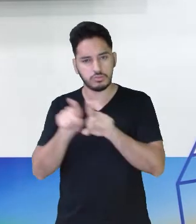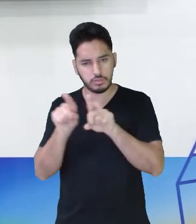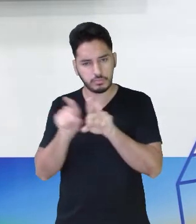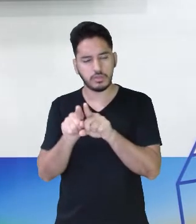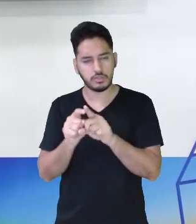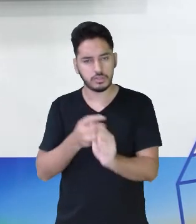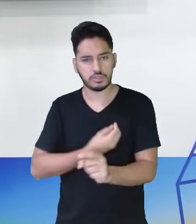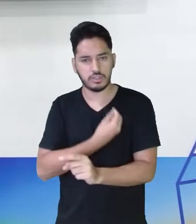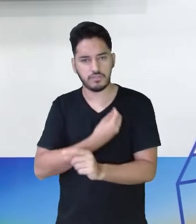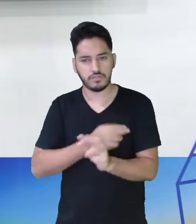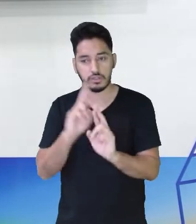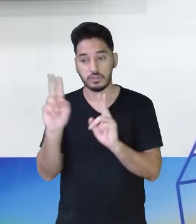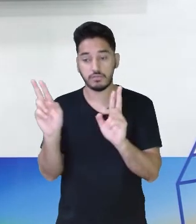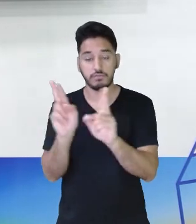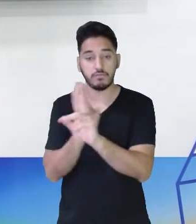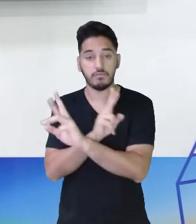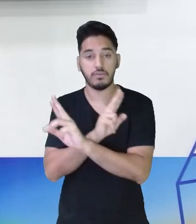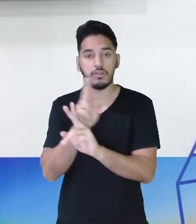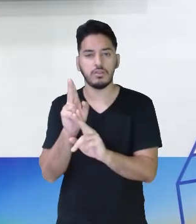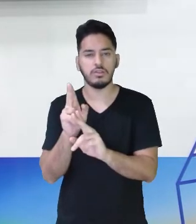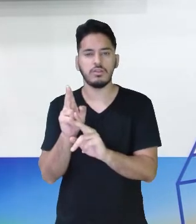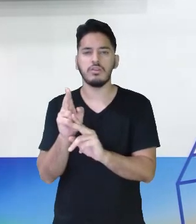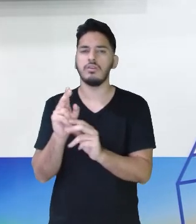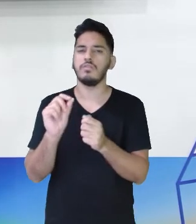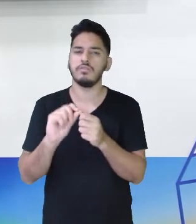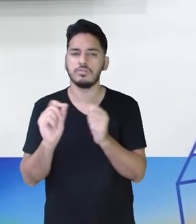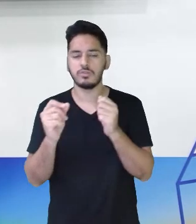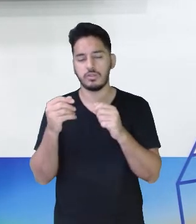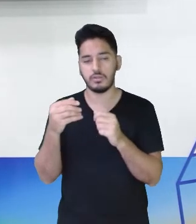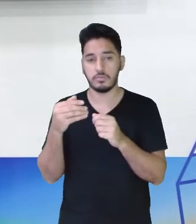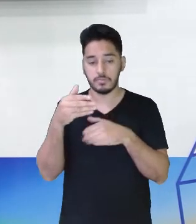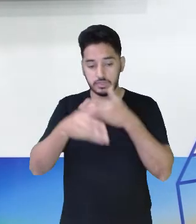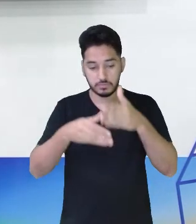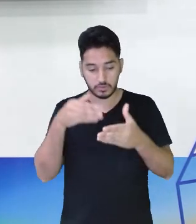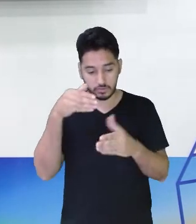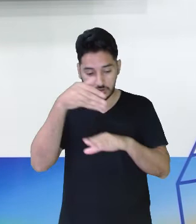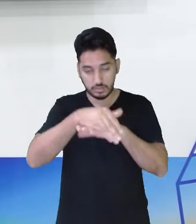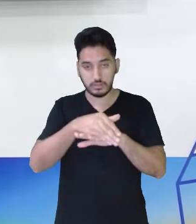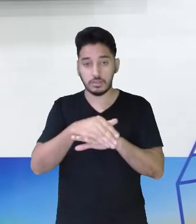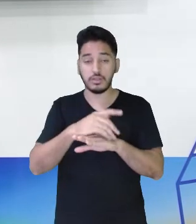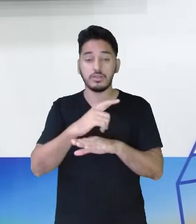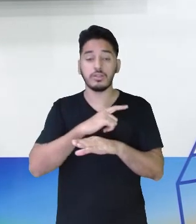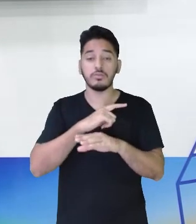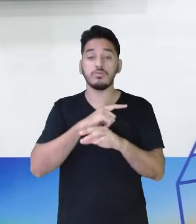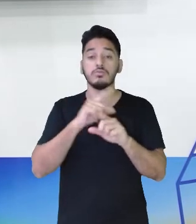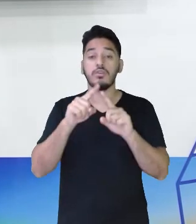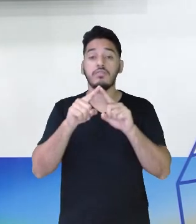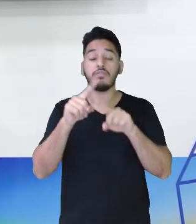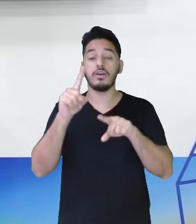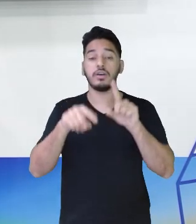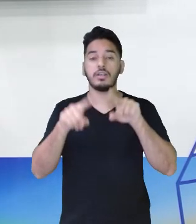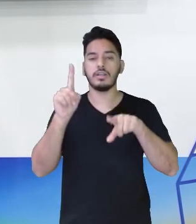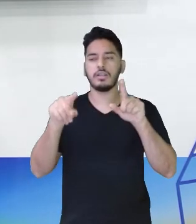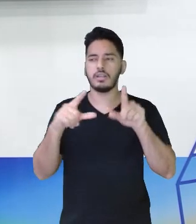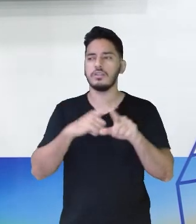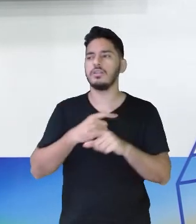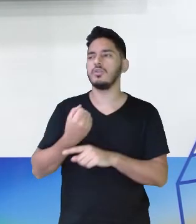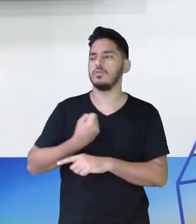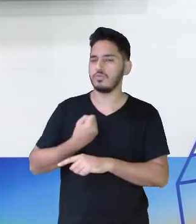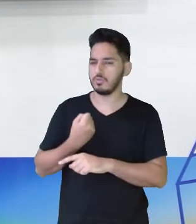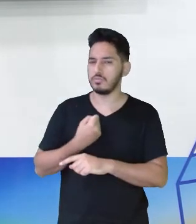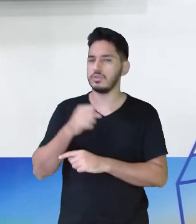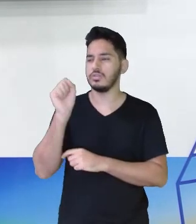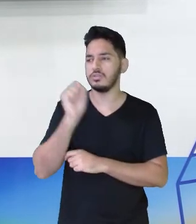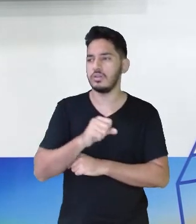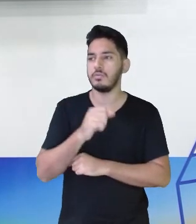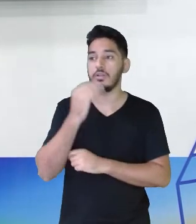biodiversidade. Fazemos tanto parte dele que nós temos uma variedade. Trouxe os números grandes que